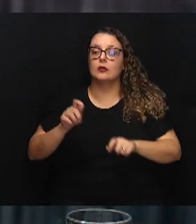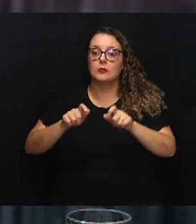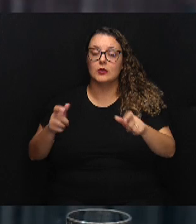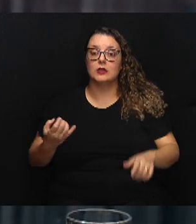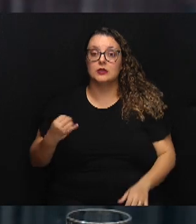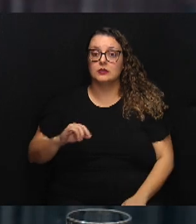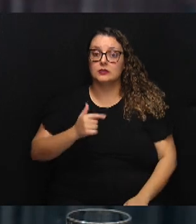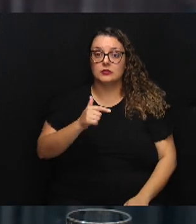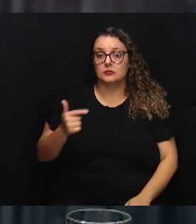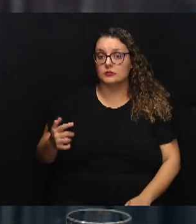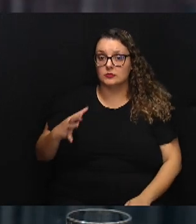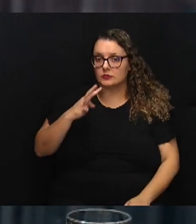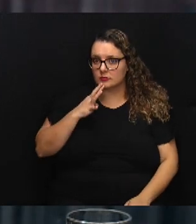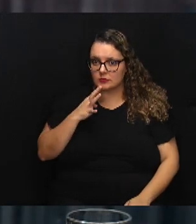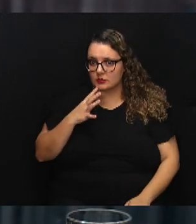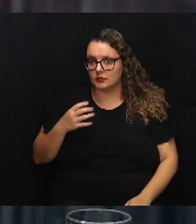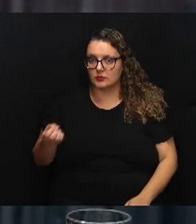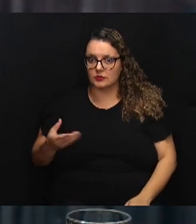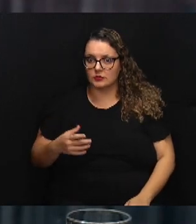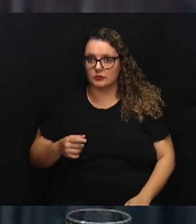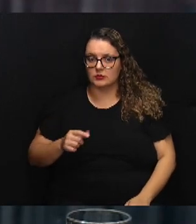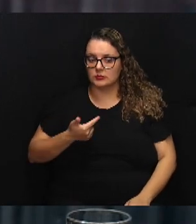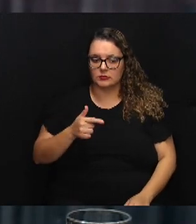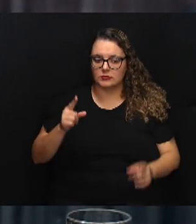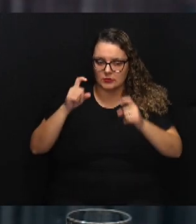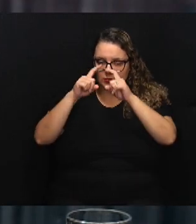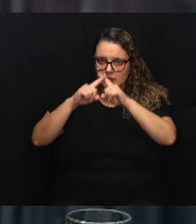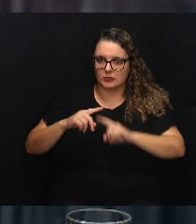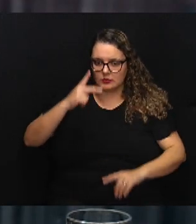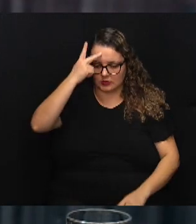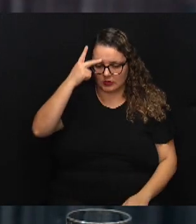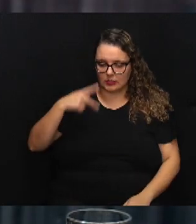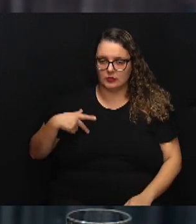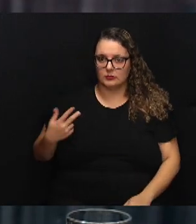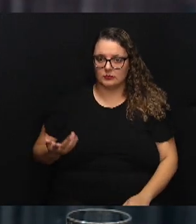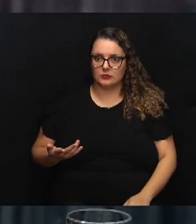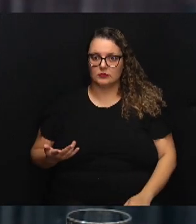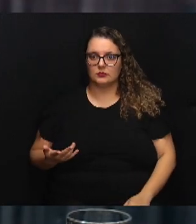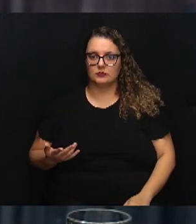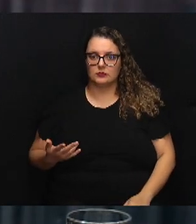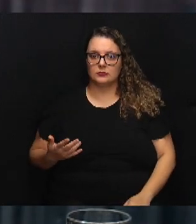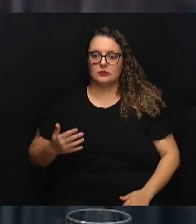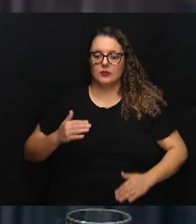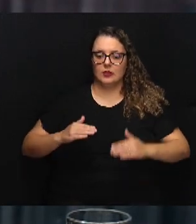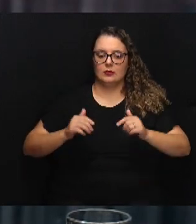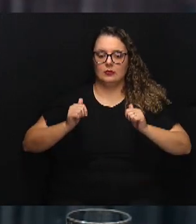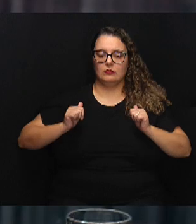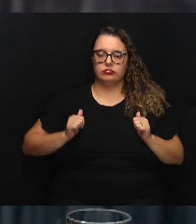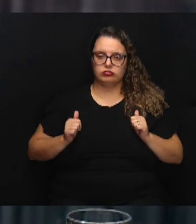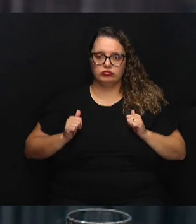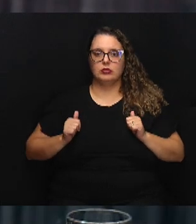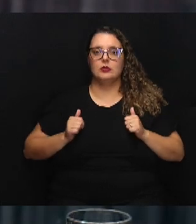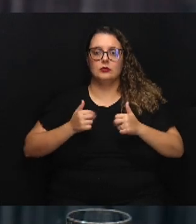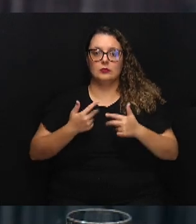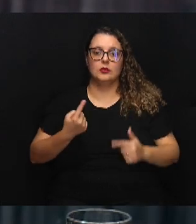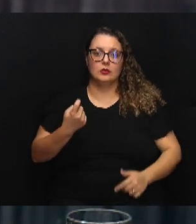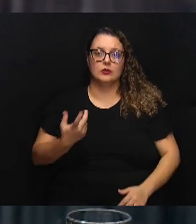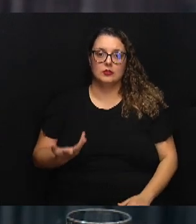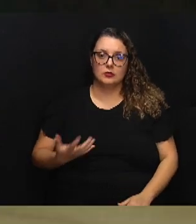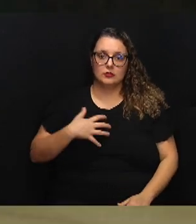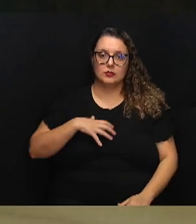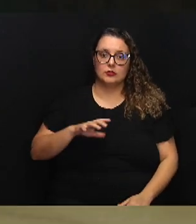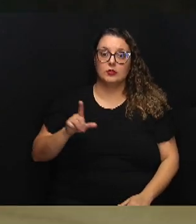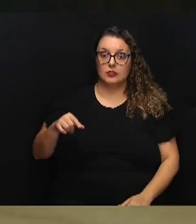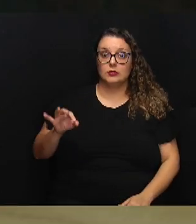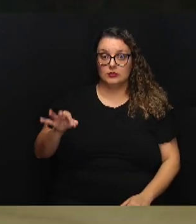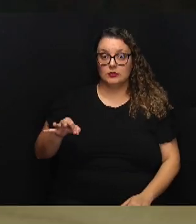você não conhece o novo, se você não se desafia, você acaba se estabilizando, se acomodando numa situação única.